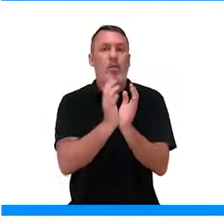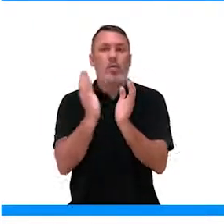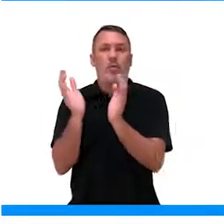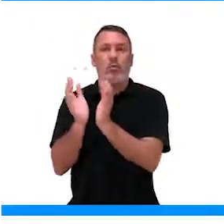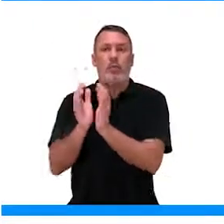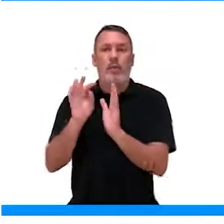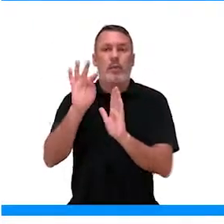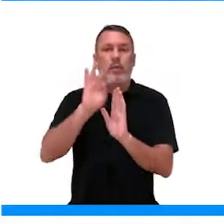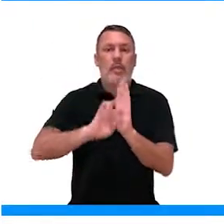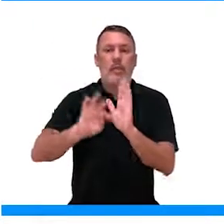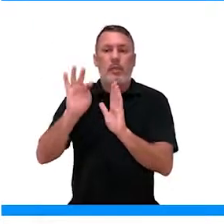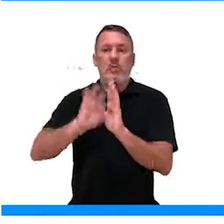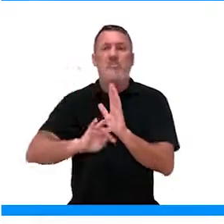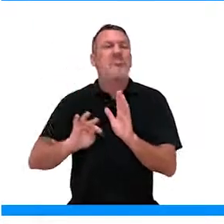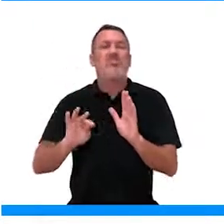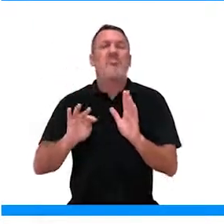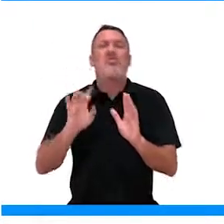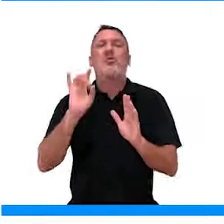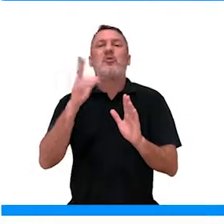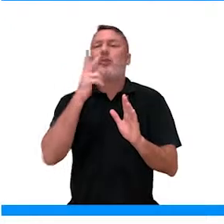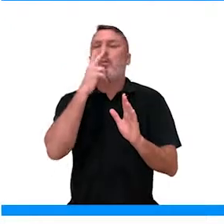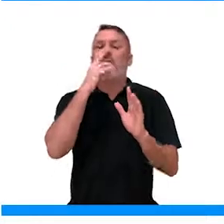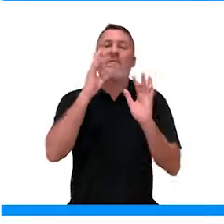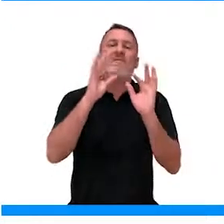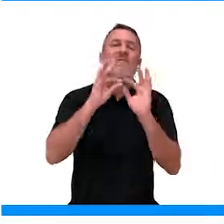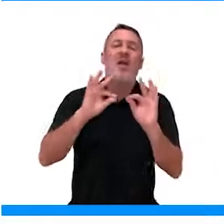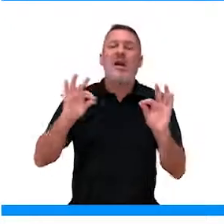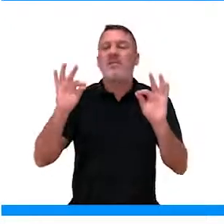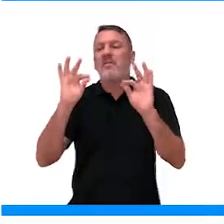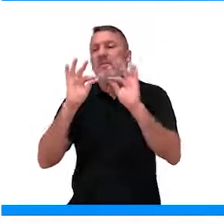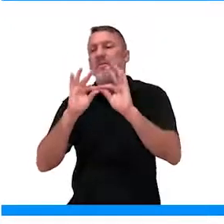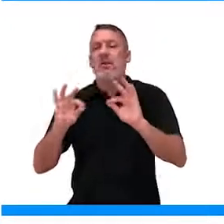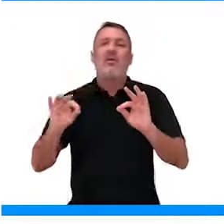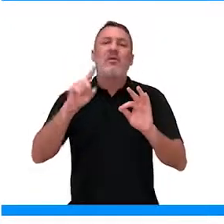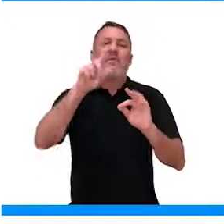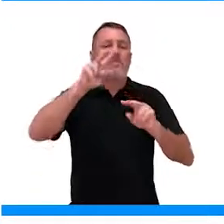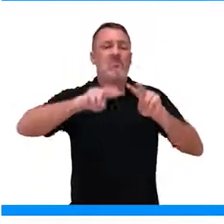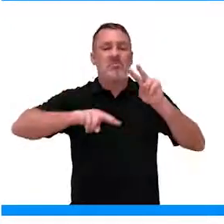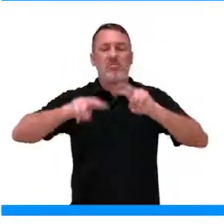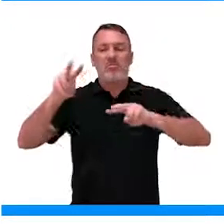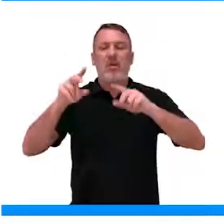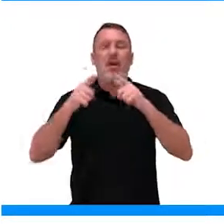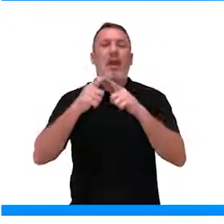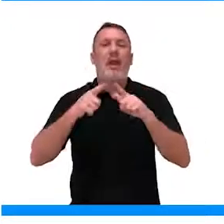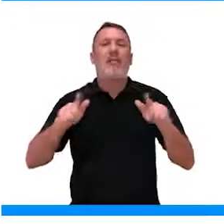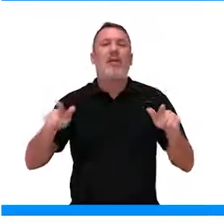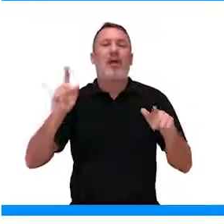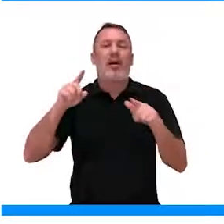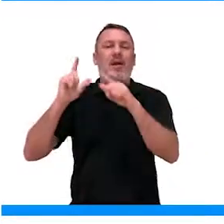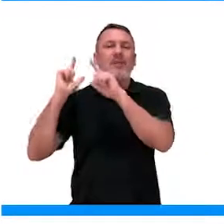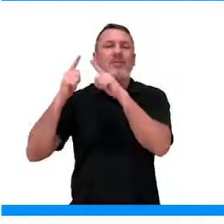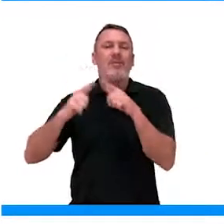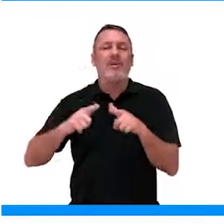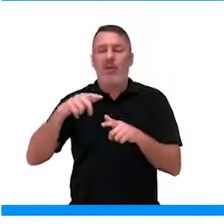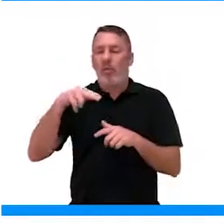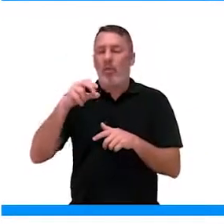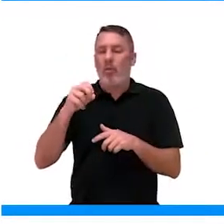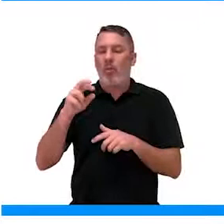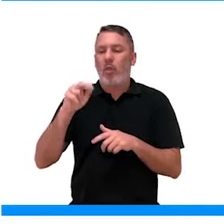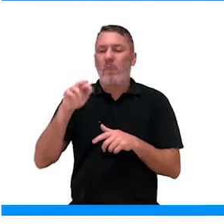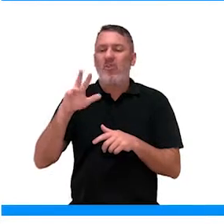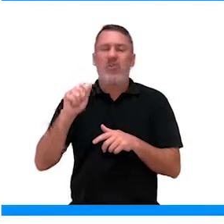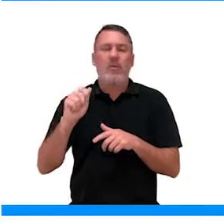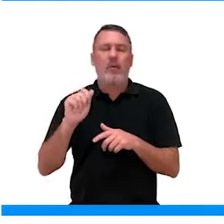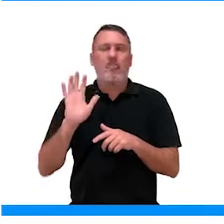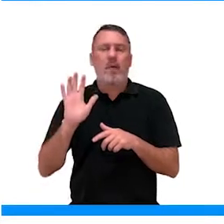gênero textual, elas apresentavam apenas uma frase ou outra e o aluno ali tinha que analisar com base na gramática normativa.